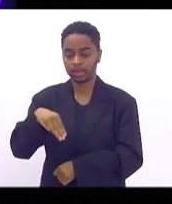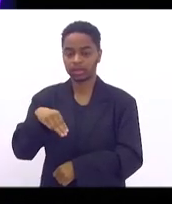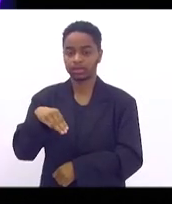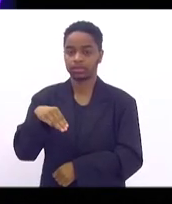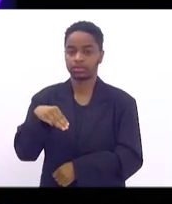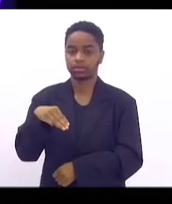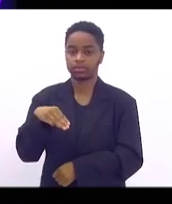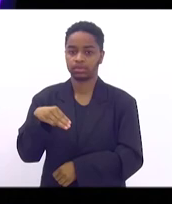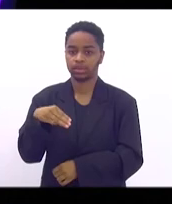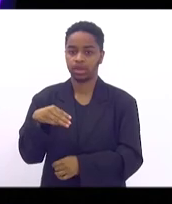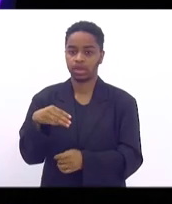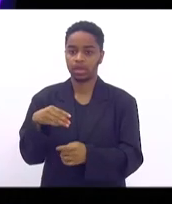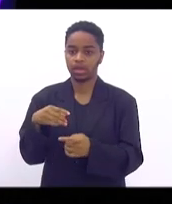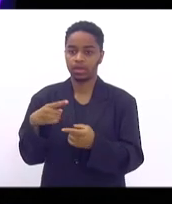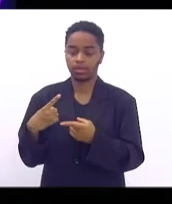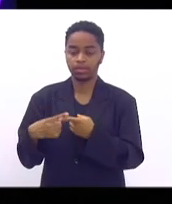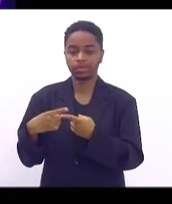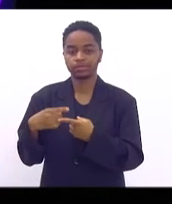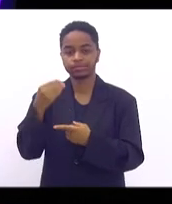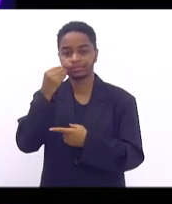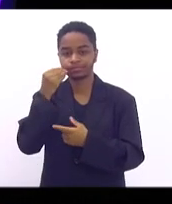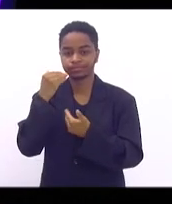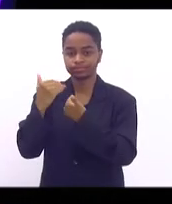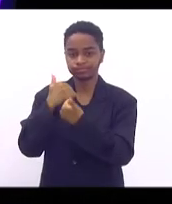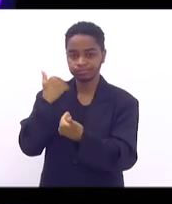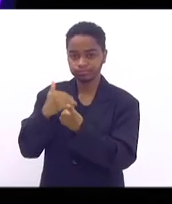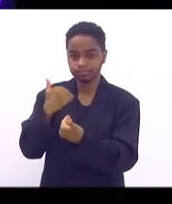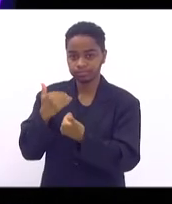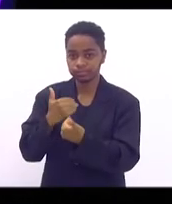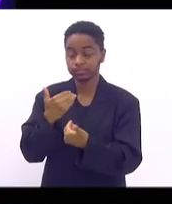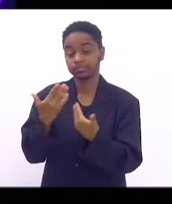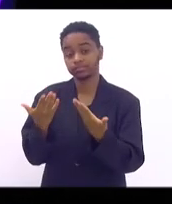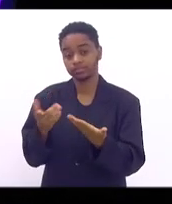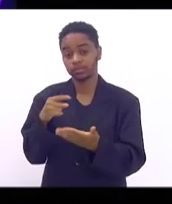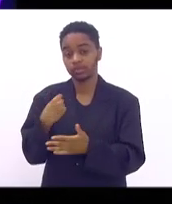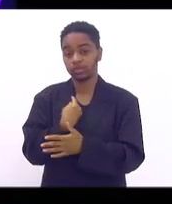para buscar, né, para se orientar. A gente